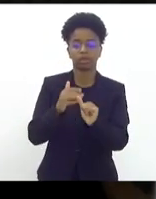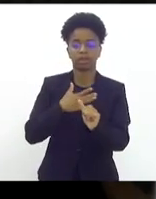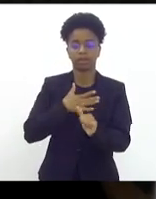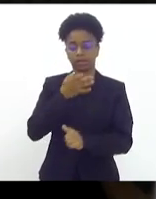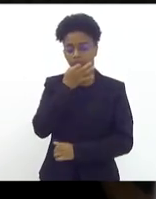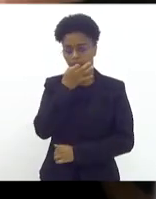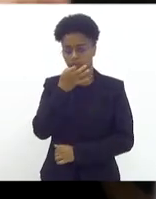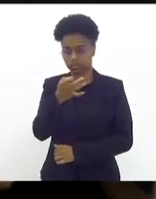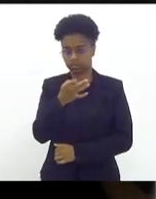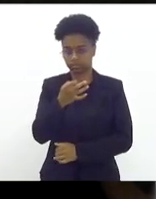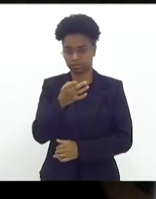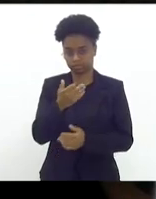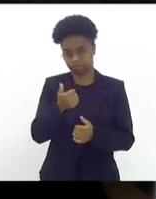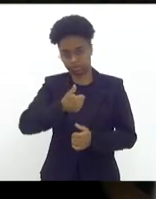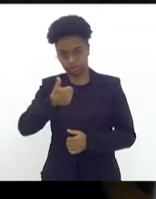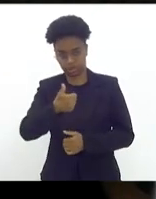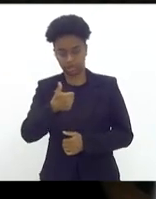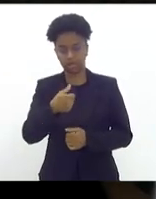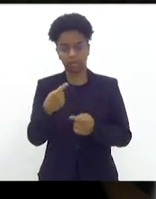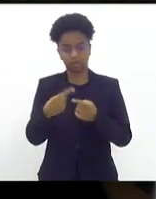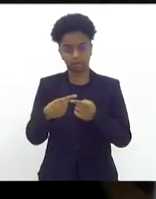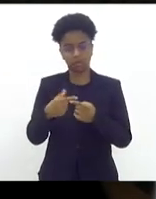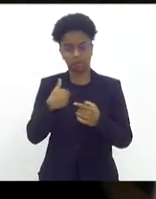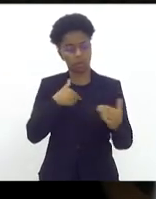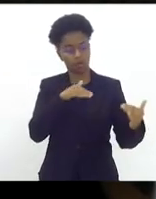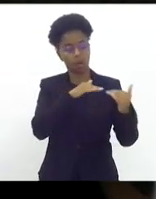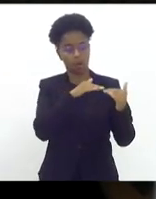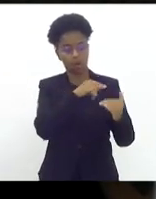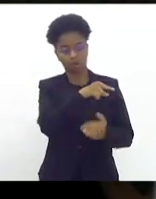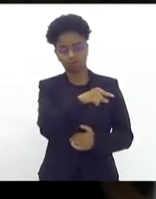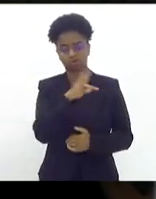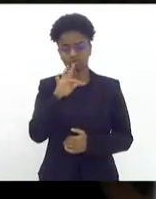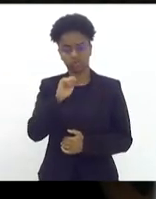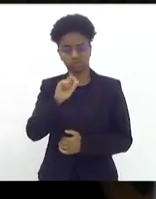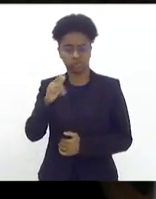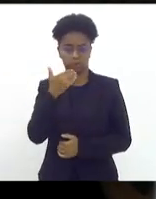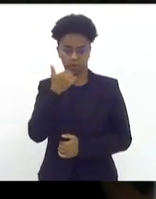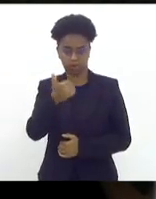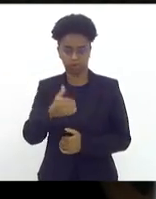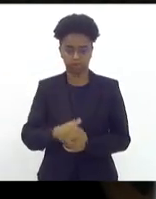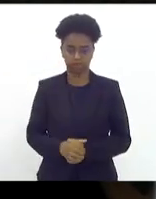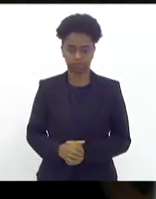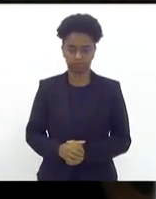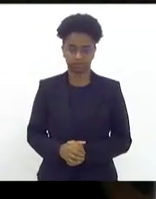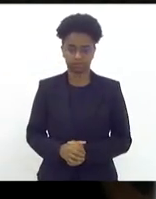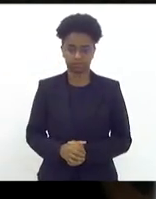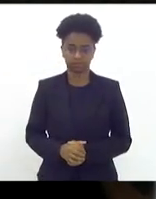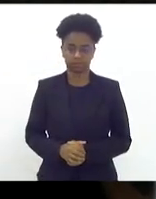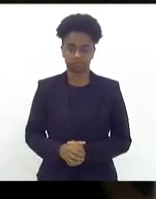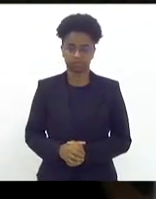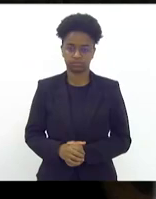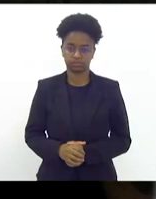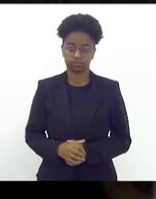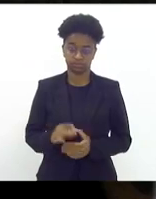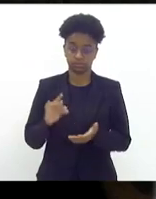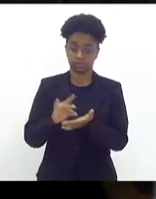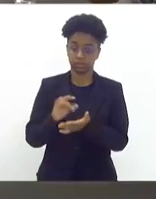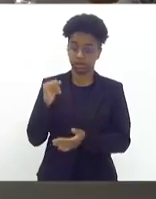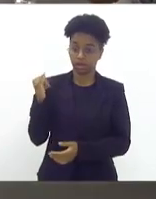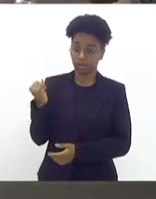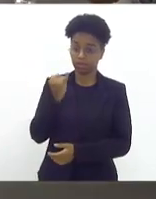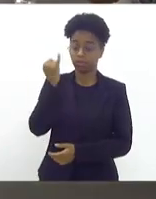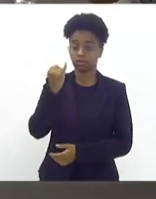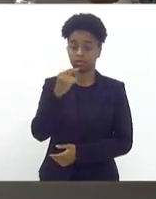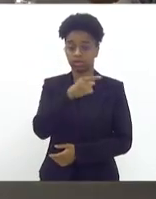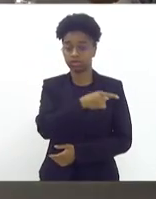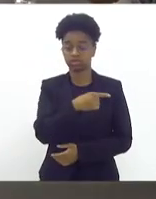posição inicial para achar que a TIL é pertinente. Na realidade, é importante o tecnicismo da